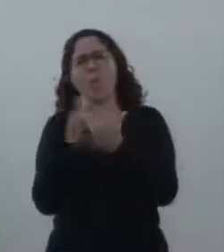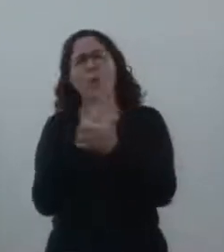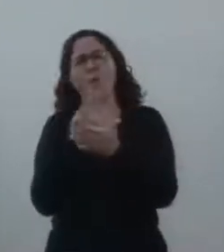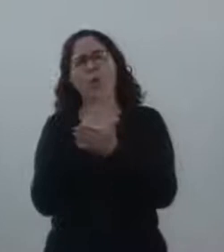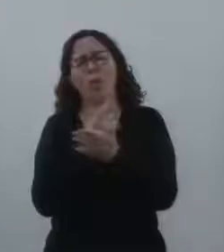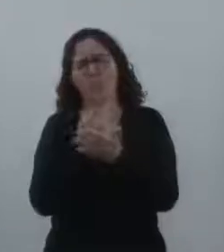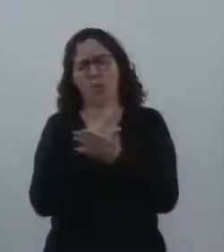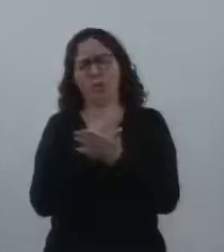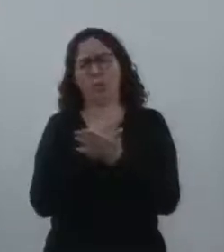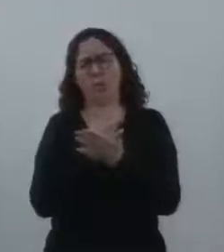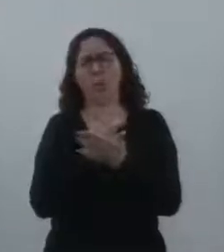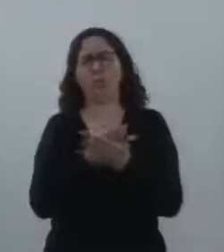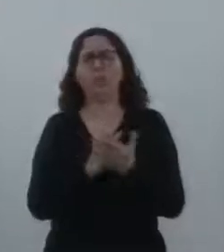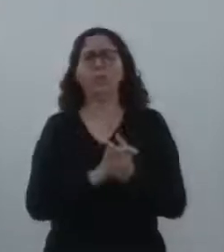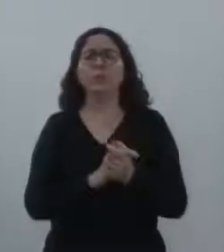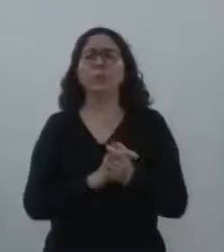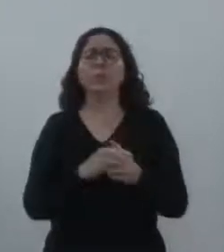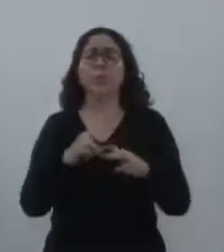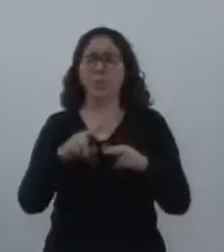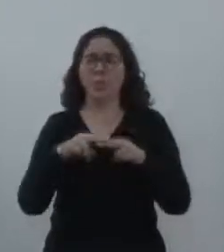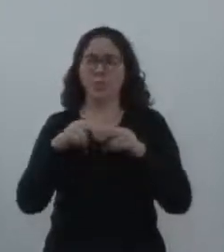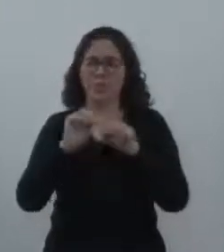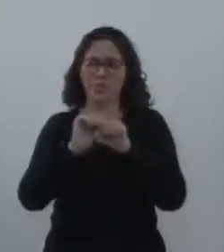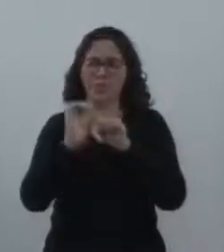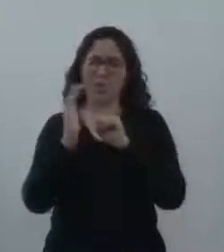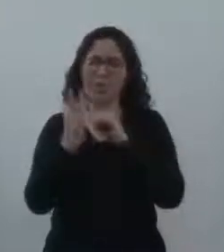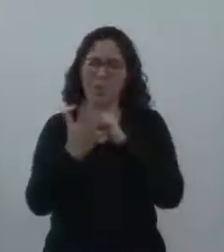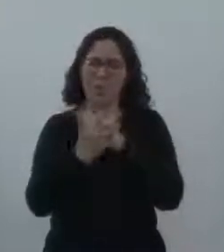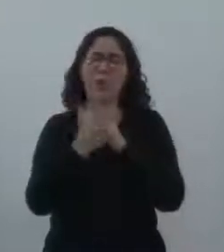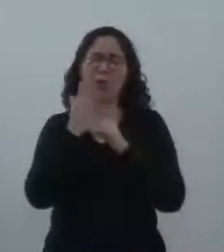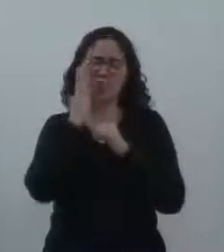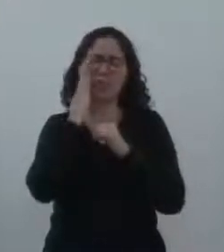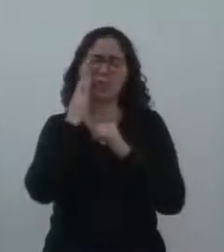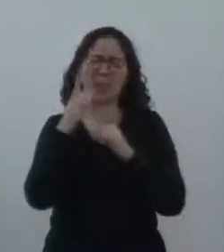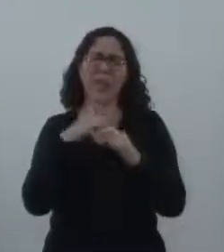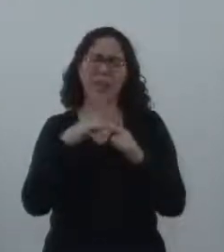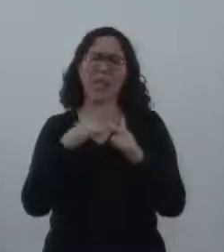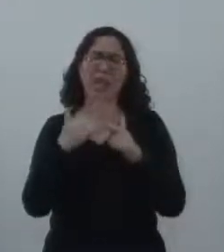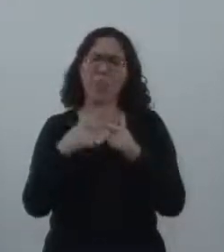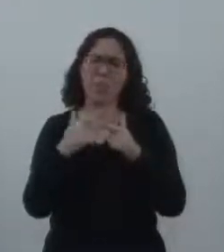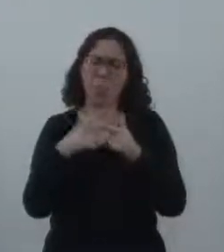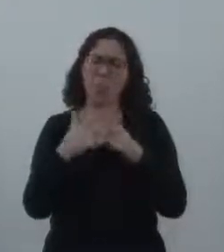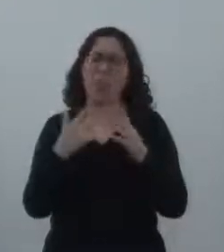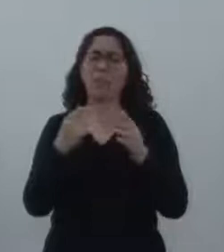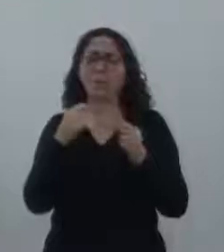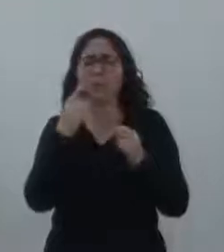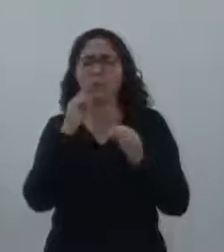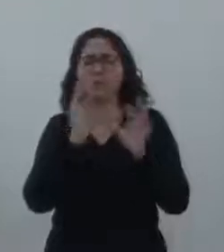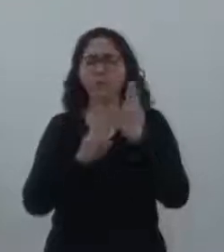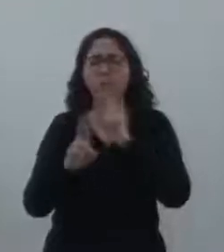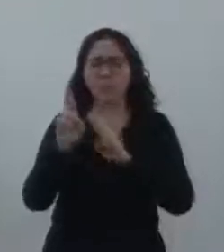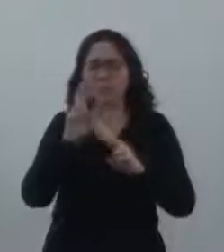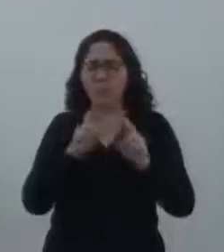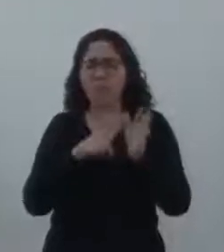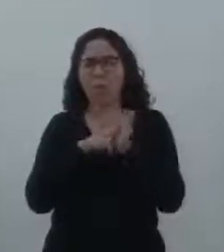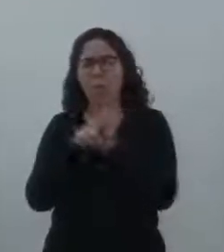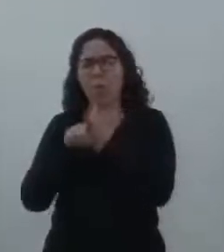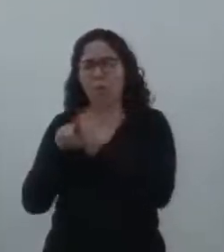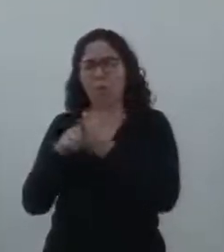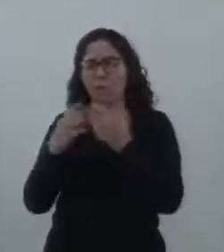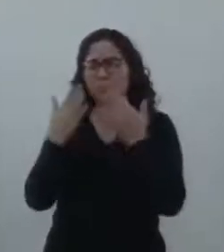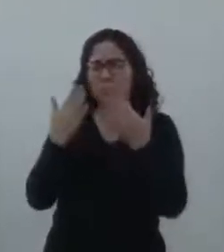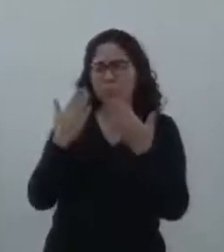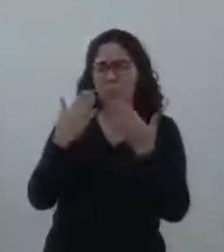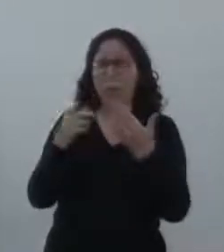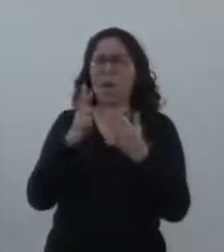óbvio também que a questão da pandemia, ela precisa ser cuidada, ela precisa ser analisada, precisa ser